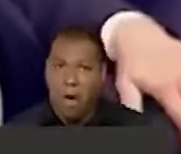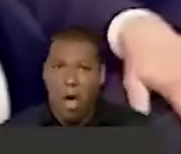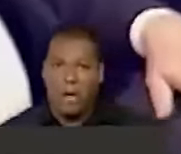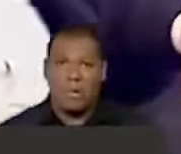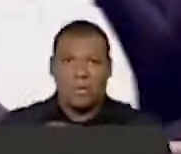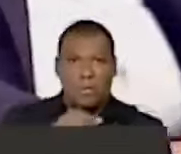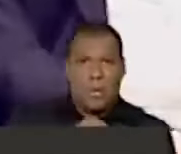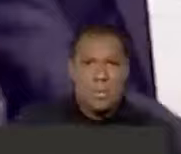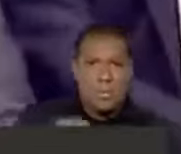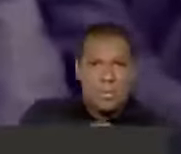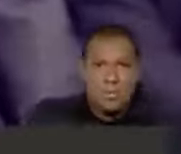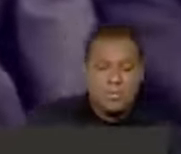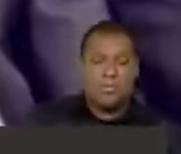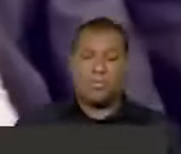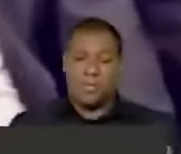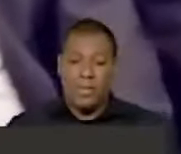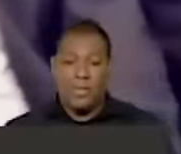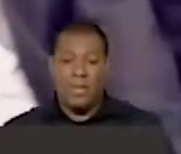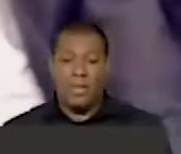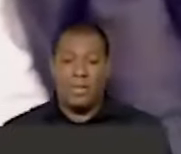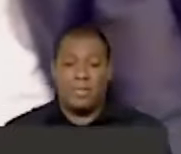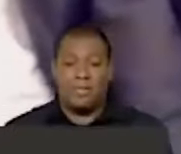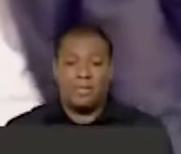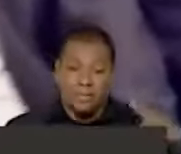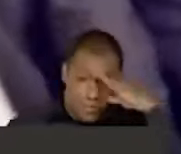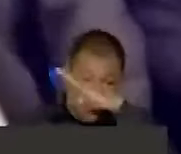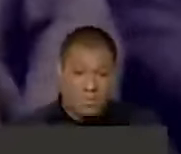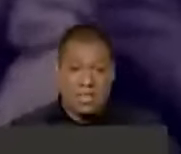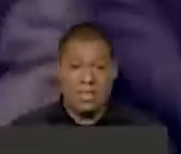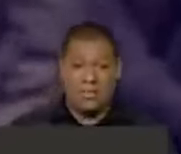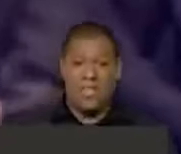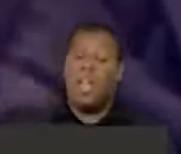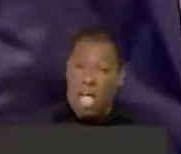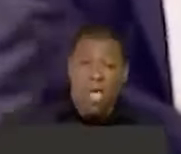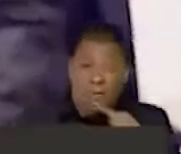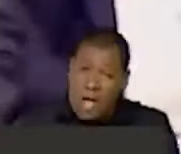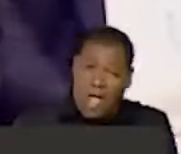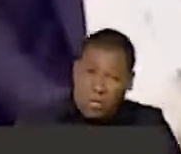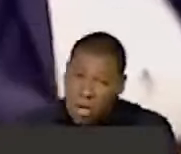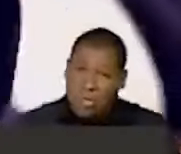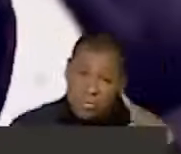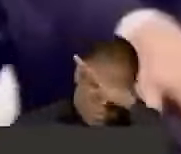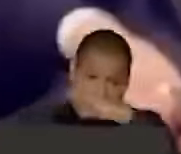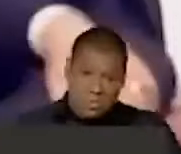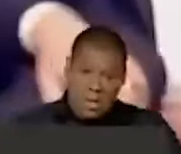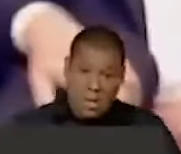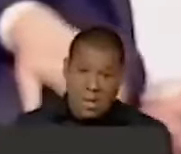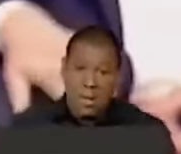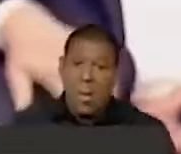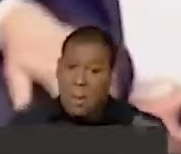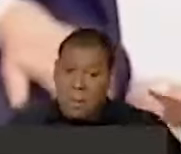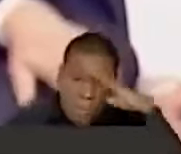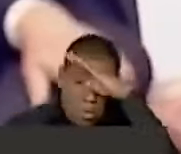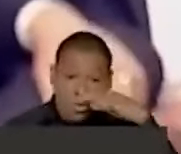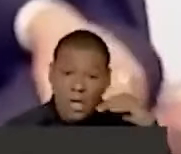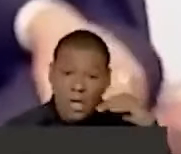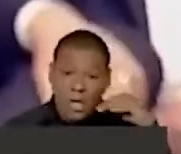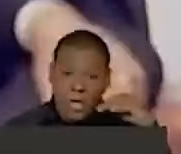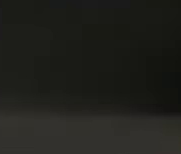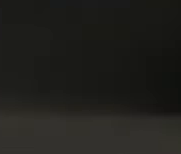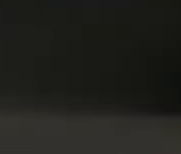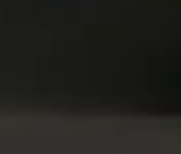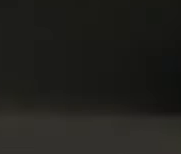É aqui o Bolsonaro, que eu não queria falar o nome dele, mas é a negação, até hoje ele não reconhece a derrota dele.